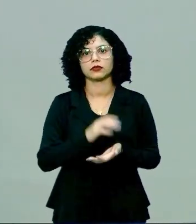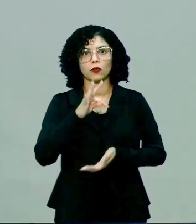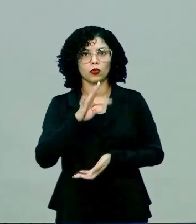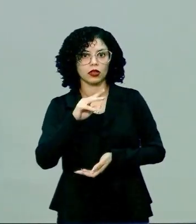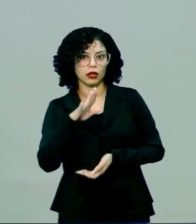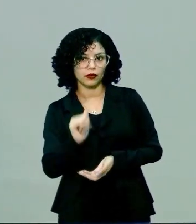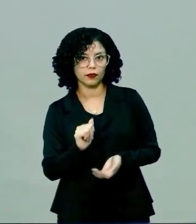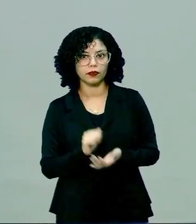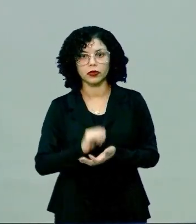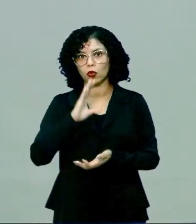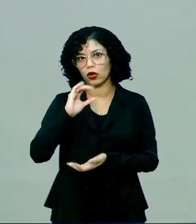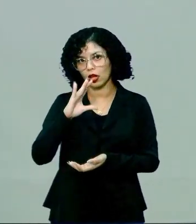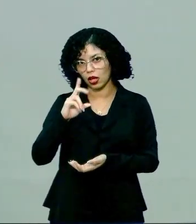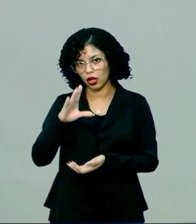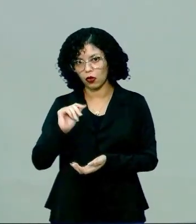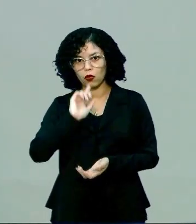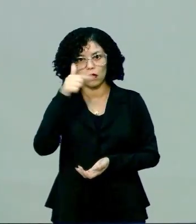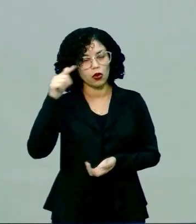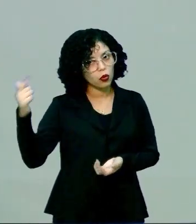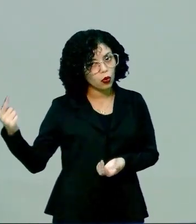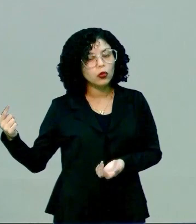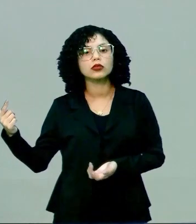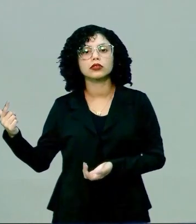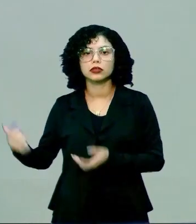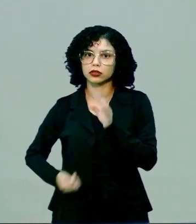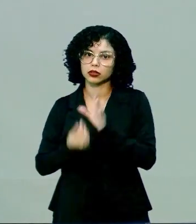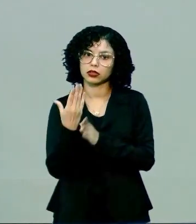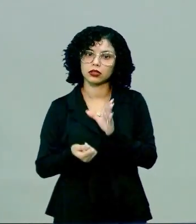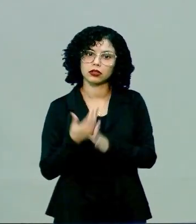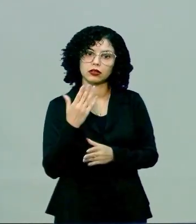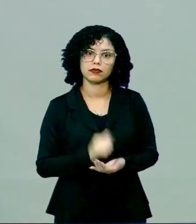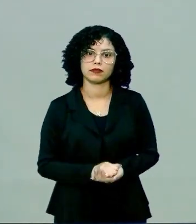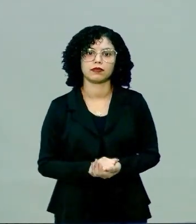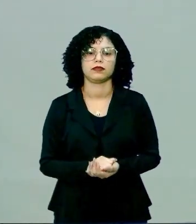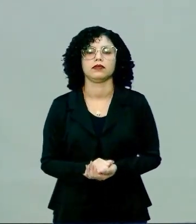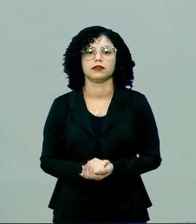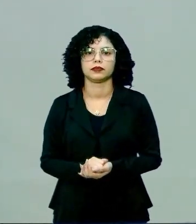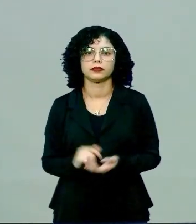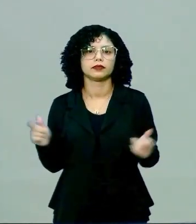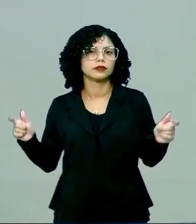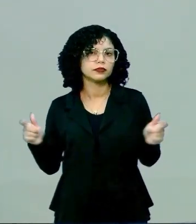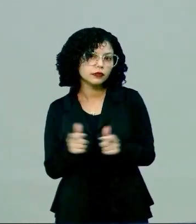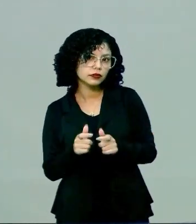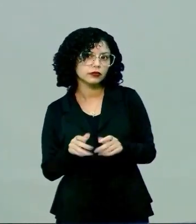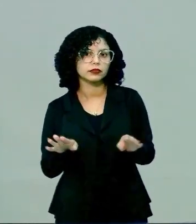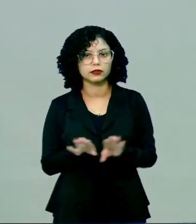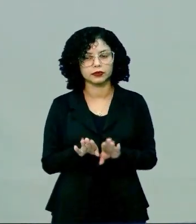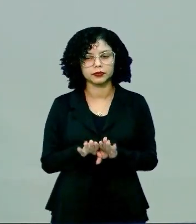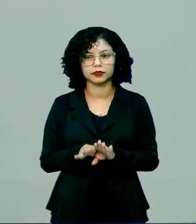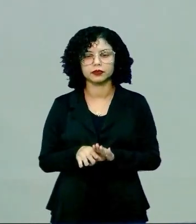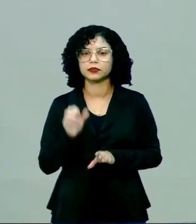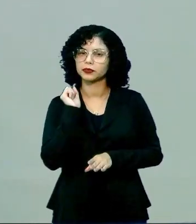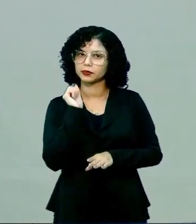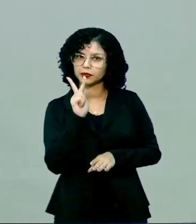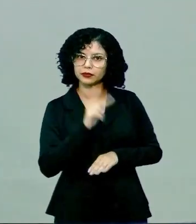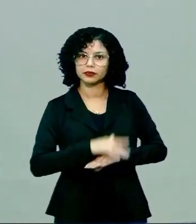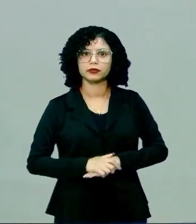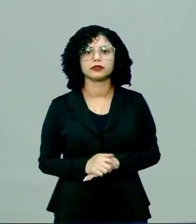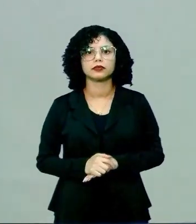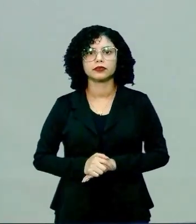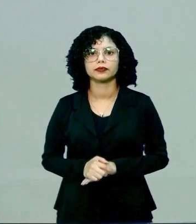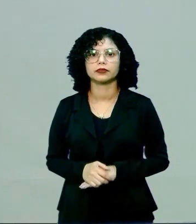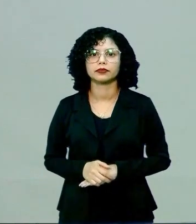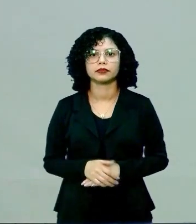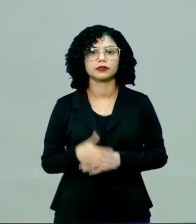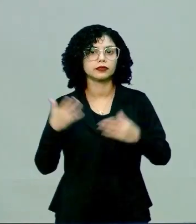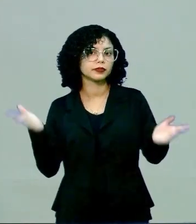tabaco, o cacau e outras atividades produtivas que tinham a menor rentabilidade, tá certo?